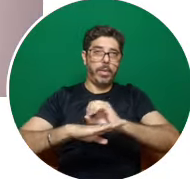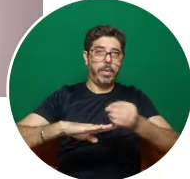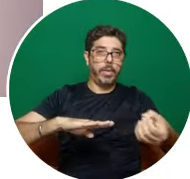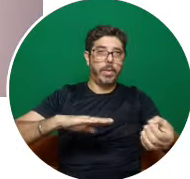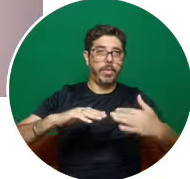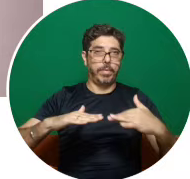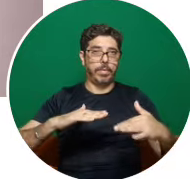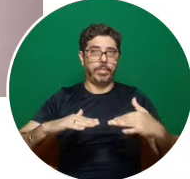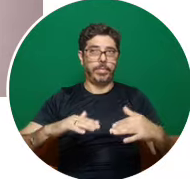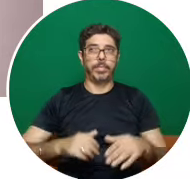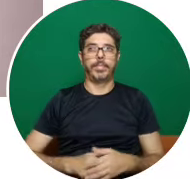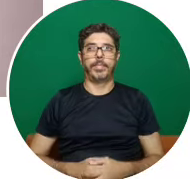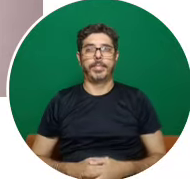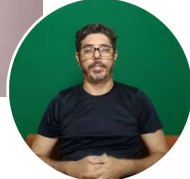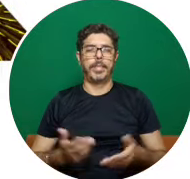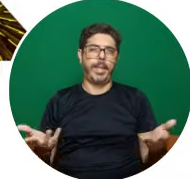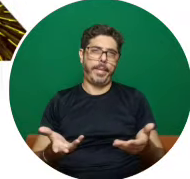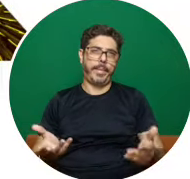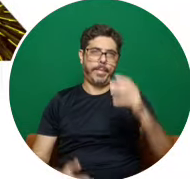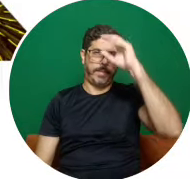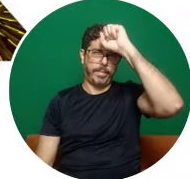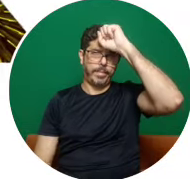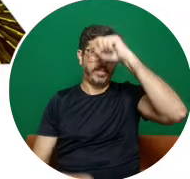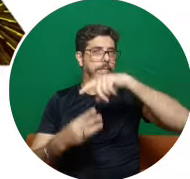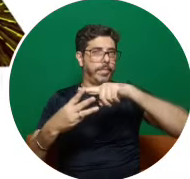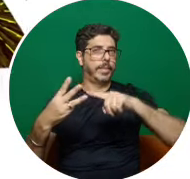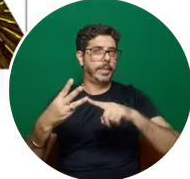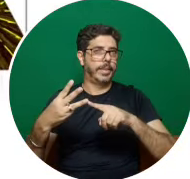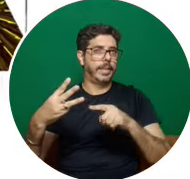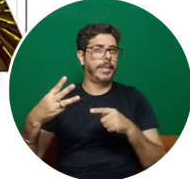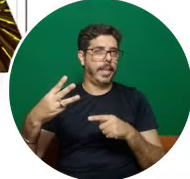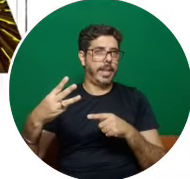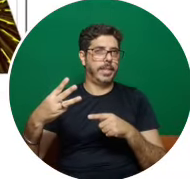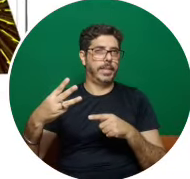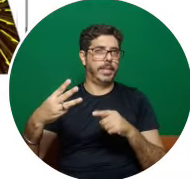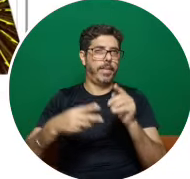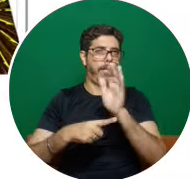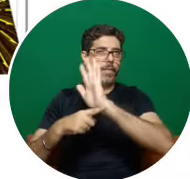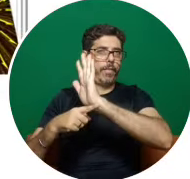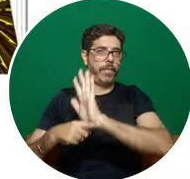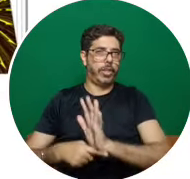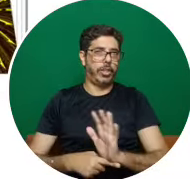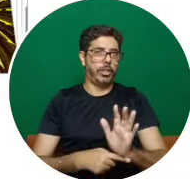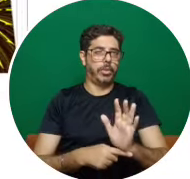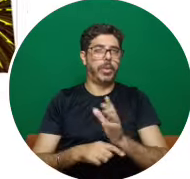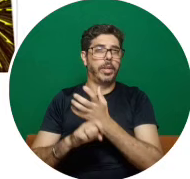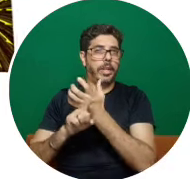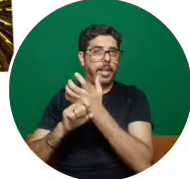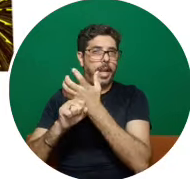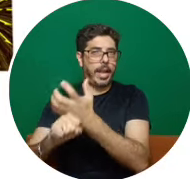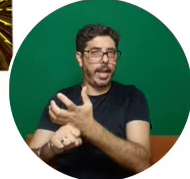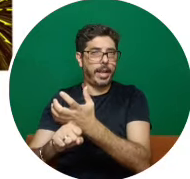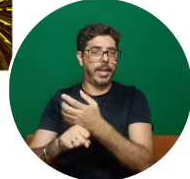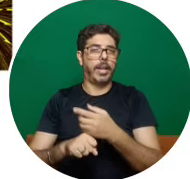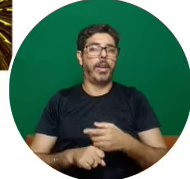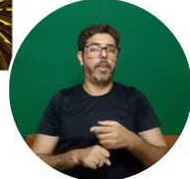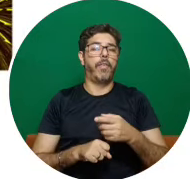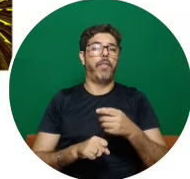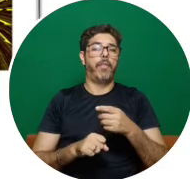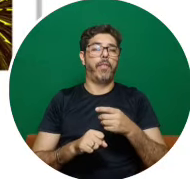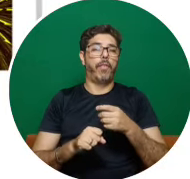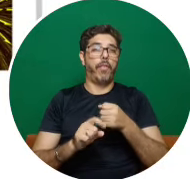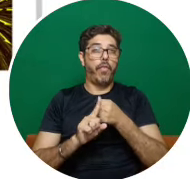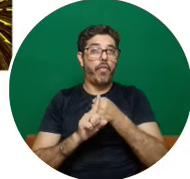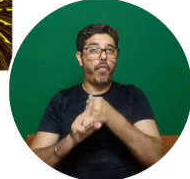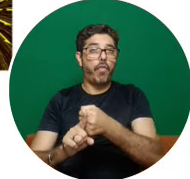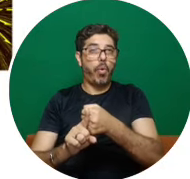tipo de energia, como por exemplo a energia cinética. Agora, nós vamos combinar o conceito de energia potencial com o que nós